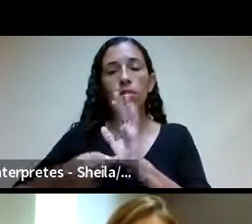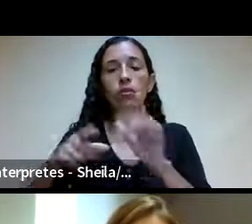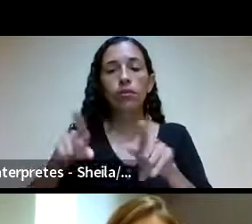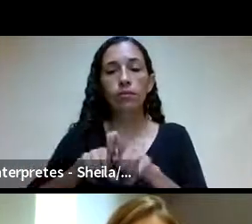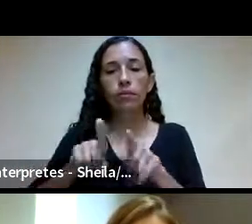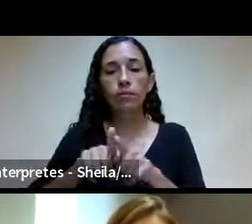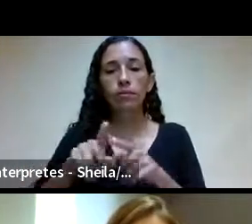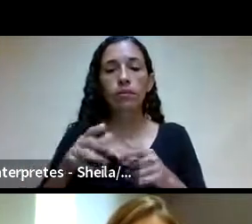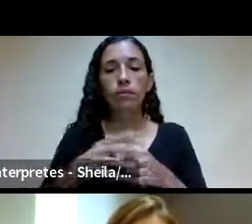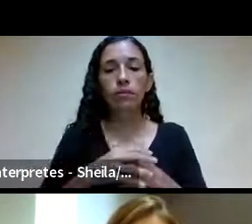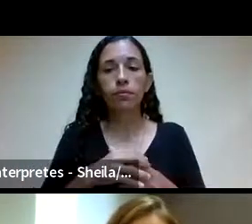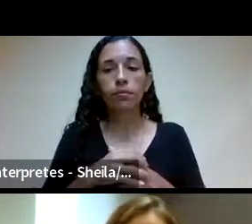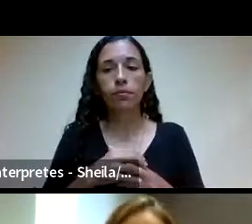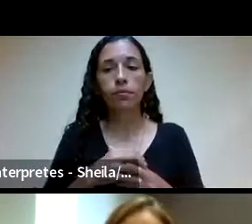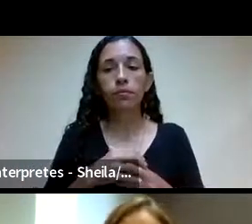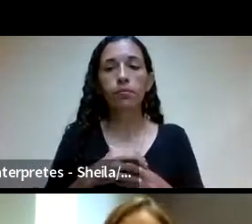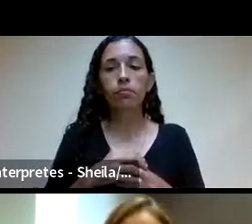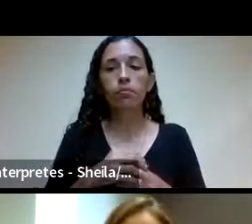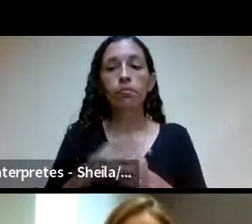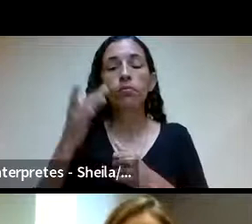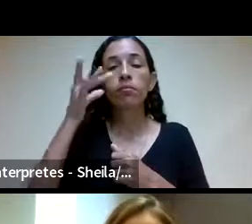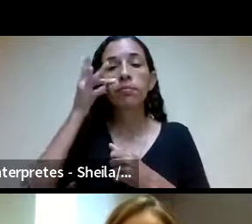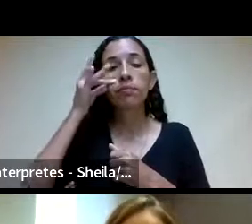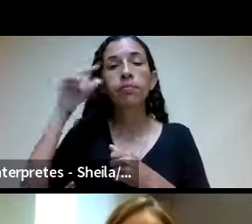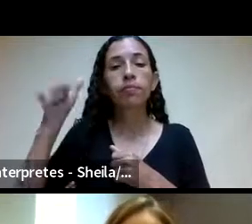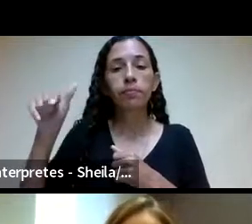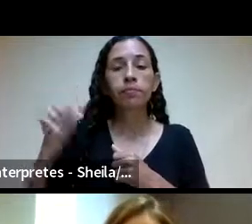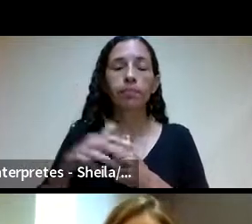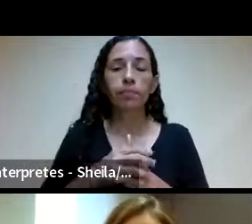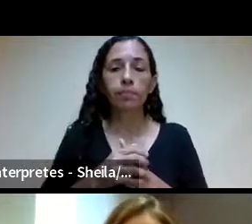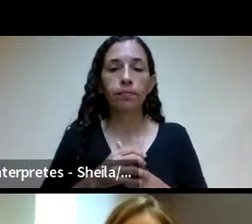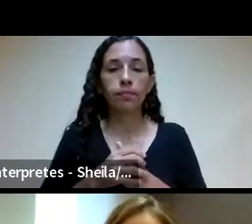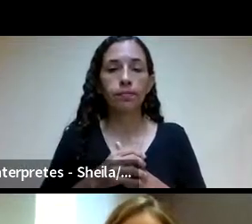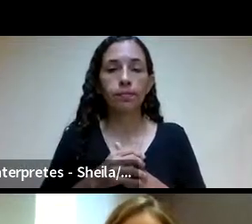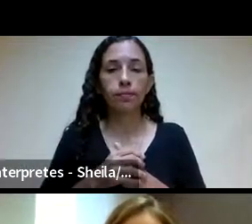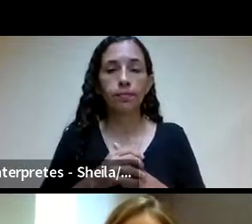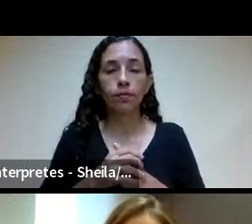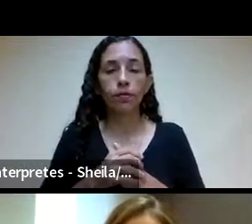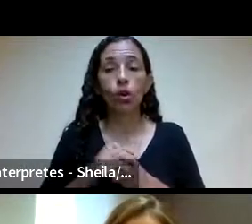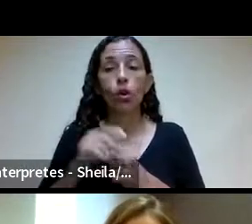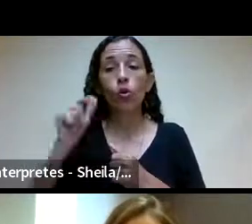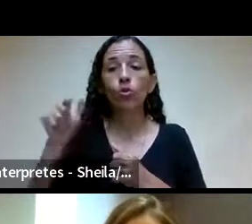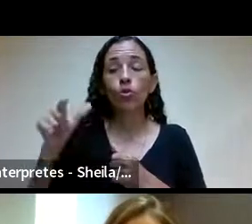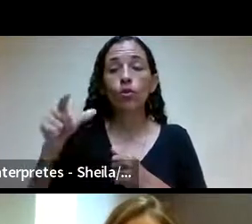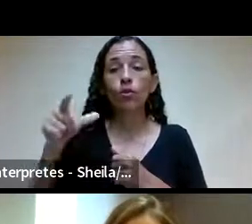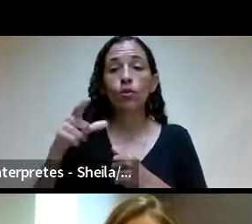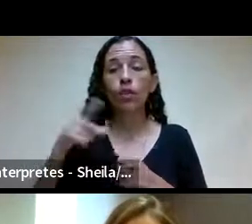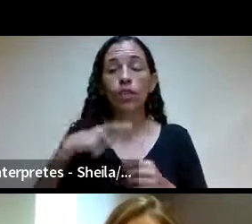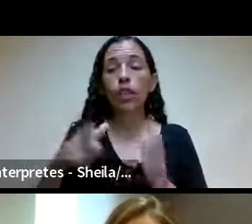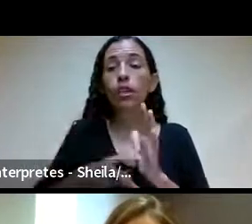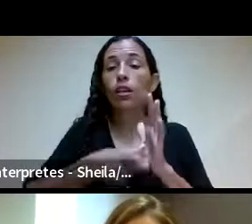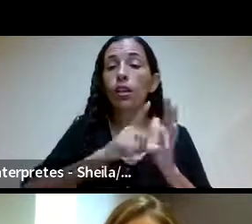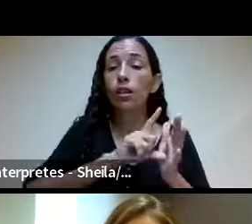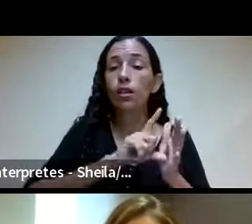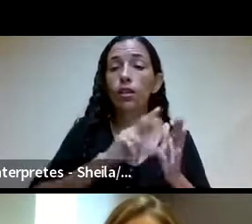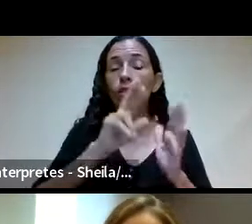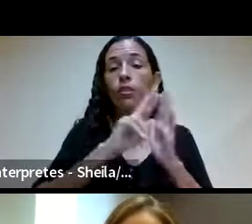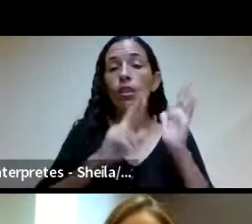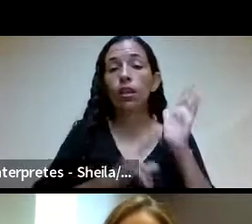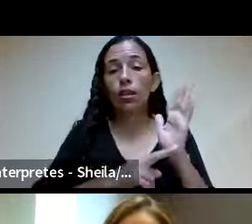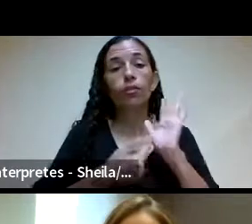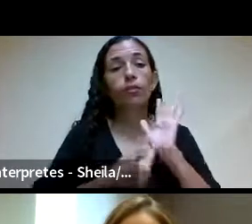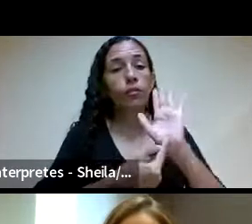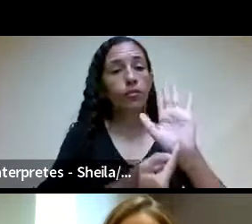Francisco, sim, senhor. Bartolomeu, está presente? Sim, senhor. Vossa Excelência, antes eu concedo a palavra à doutora Tiziana,